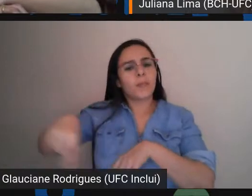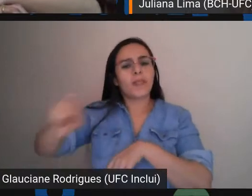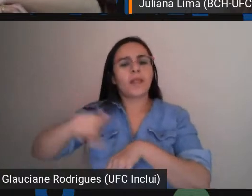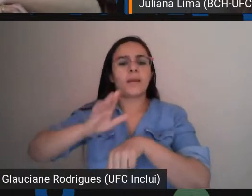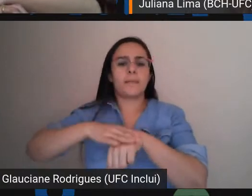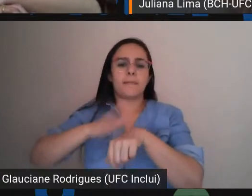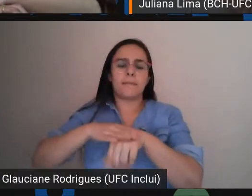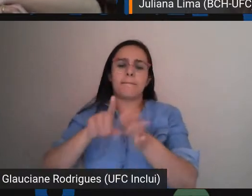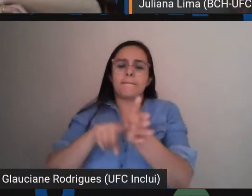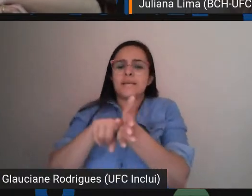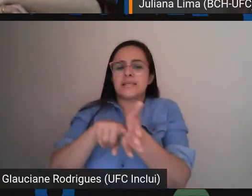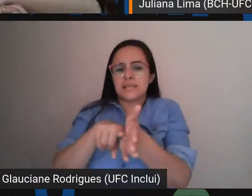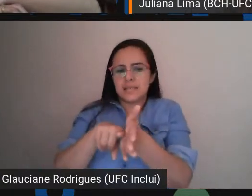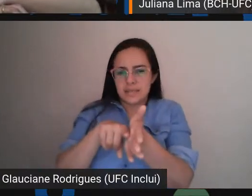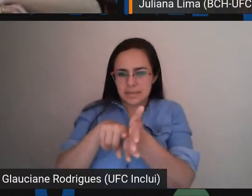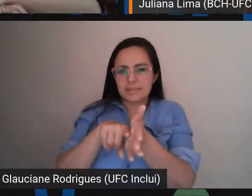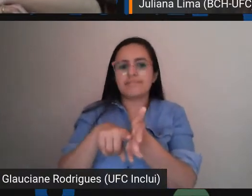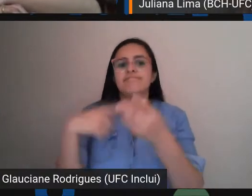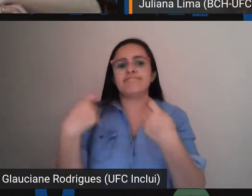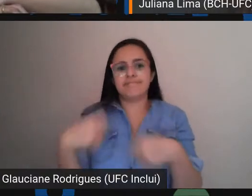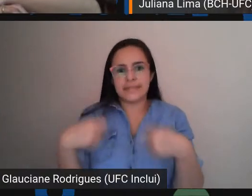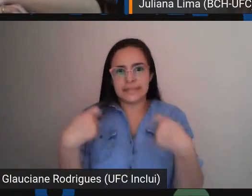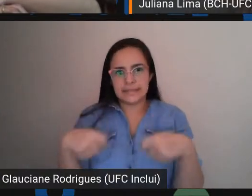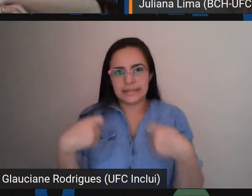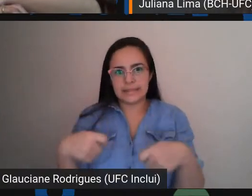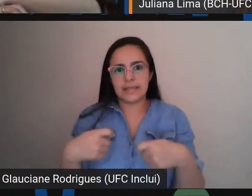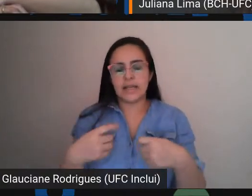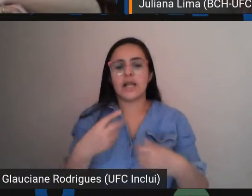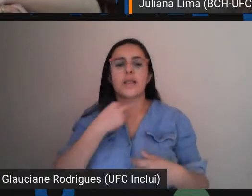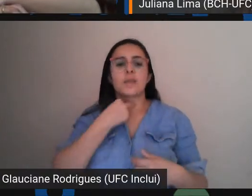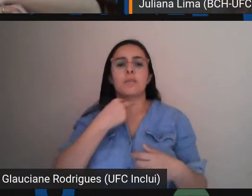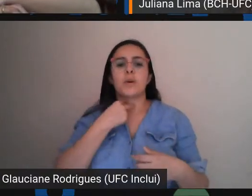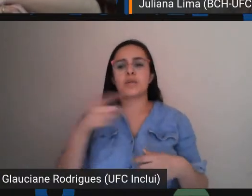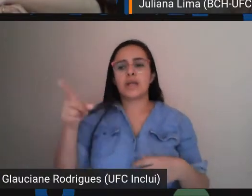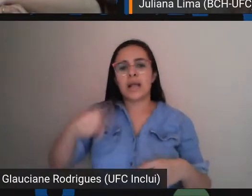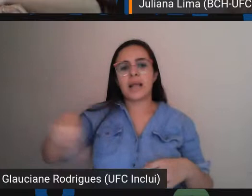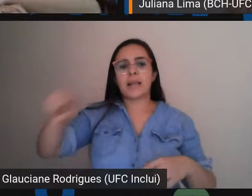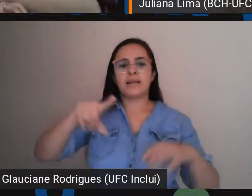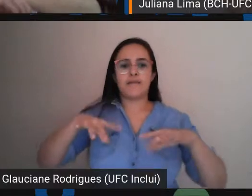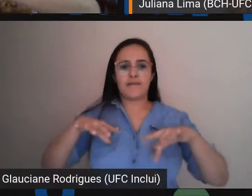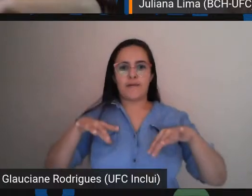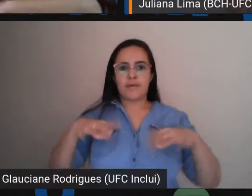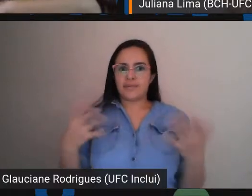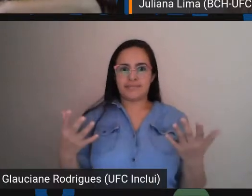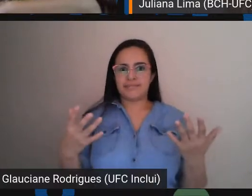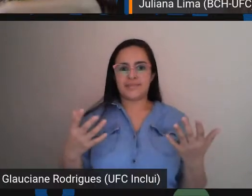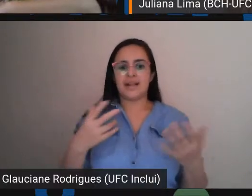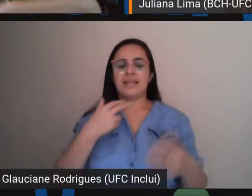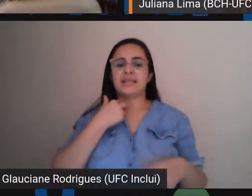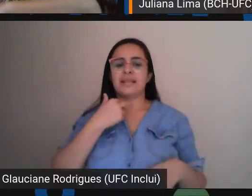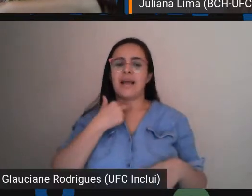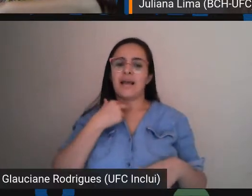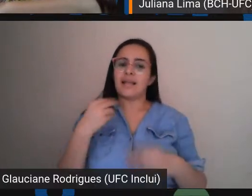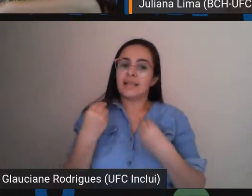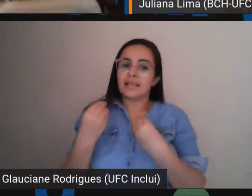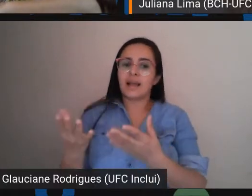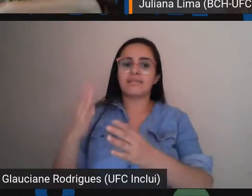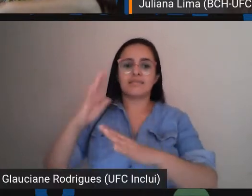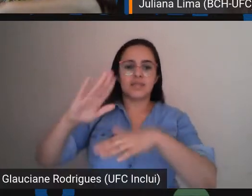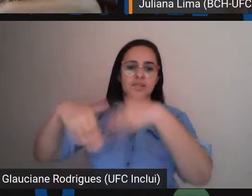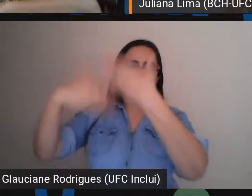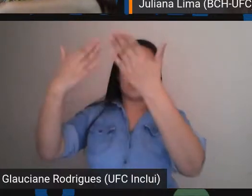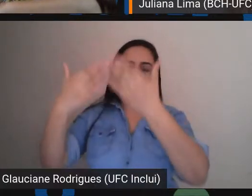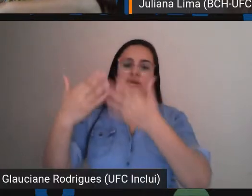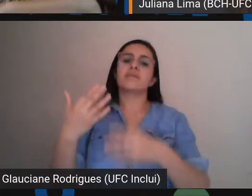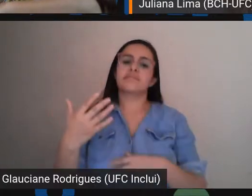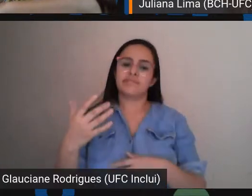os alunos, mas a gente quer ver eles avançando, e isso é adquirindo competências. Esse papel, realmente, a gente